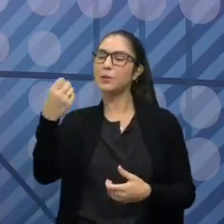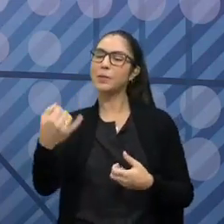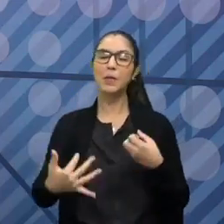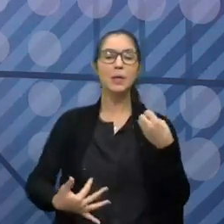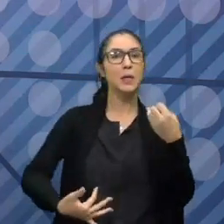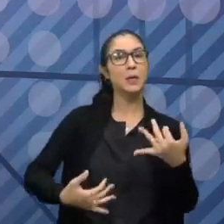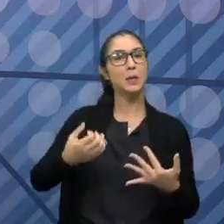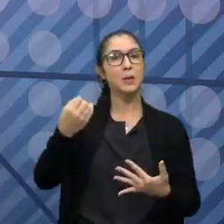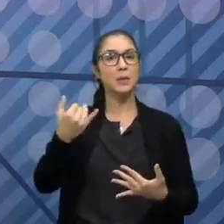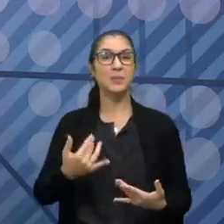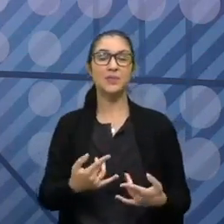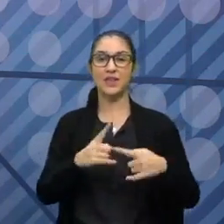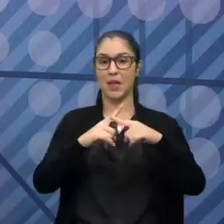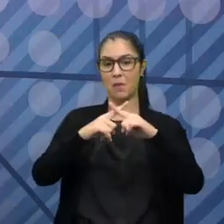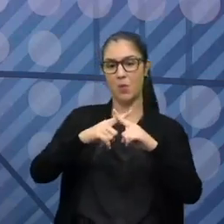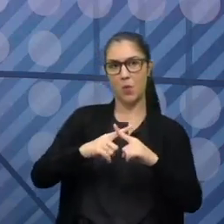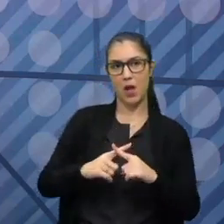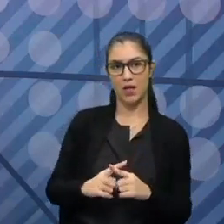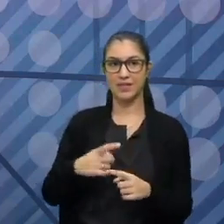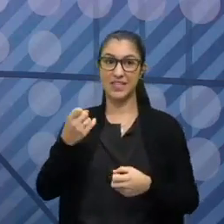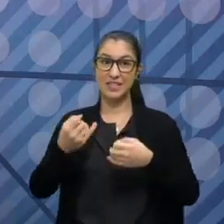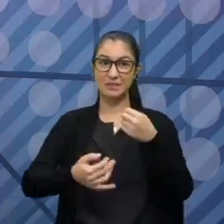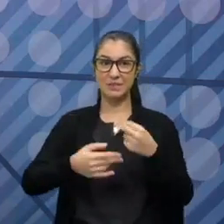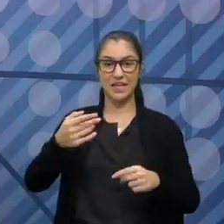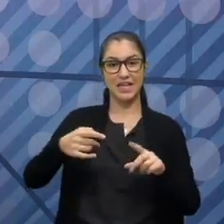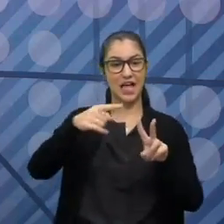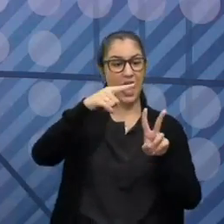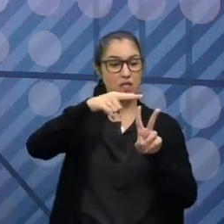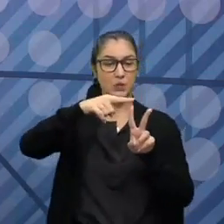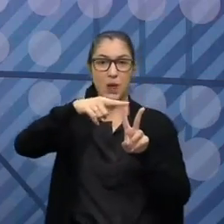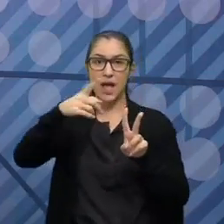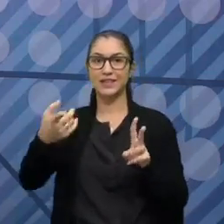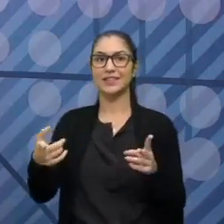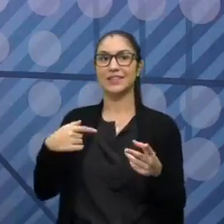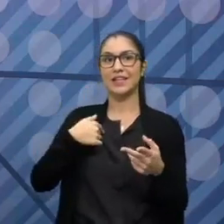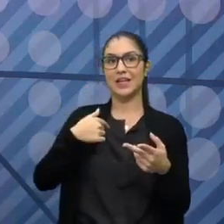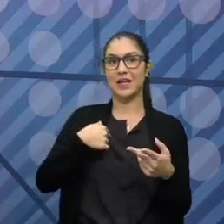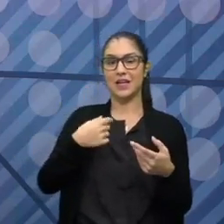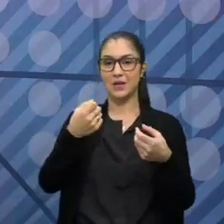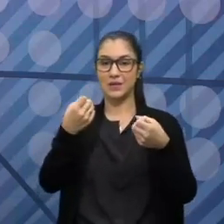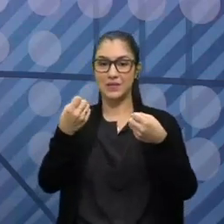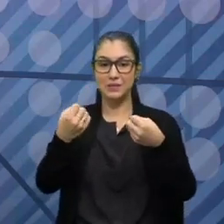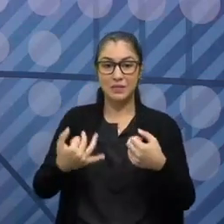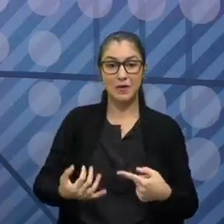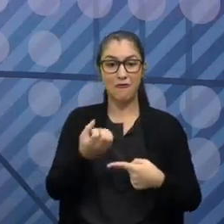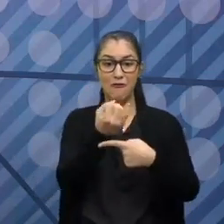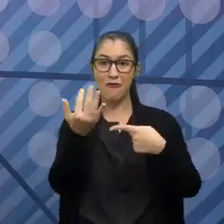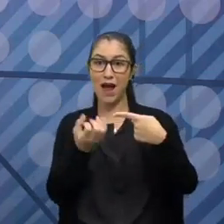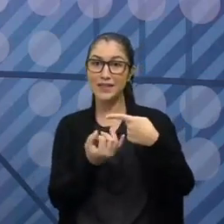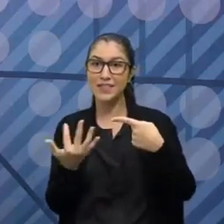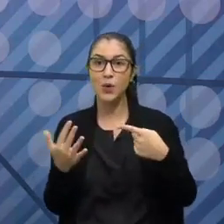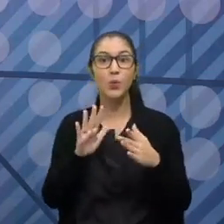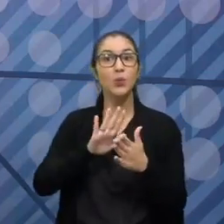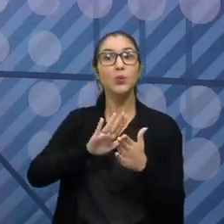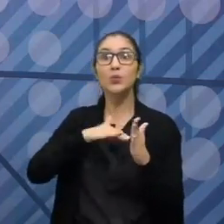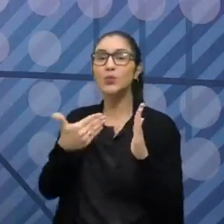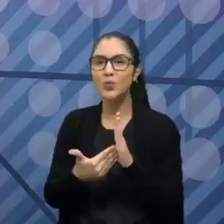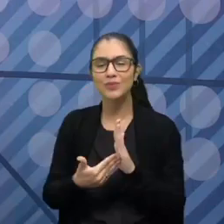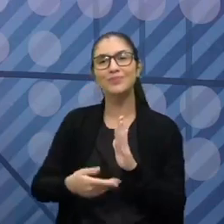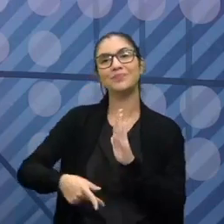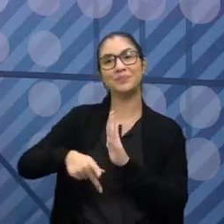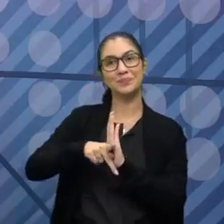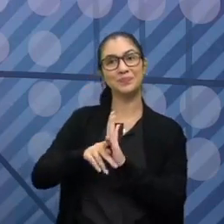explico tabuada, eu explico raiz quadrada, eu explico fração, tudo com língua de